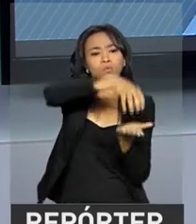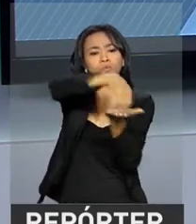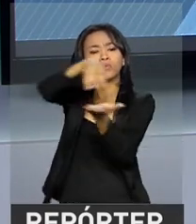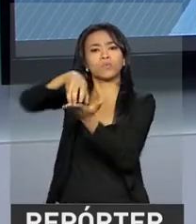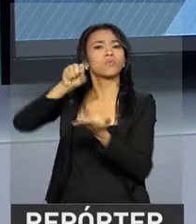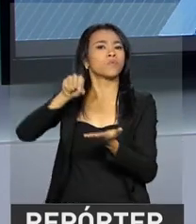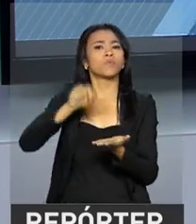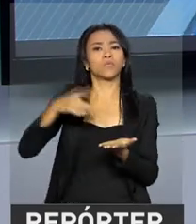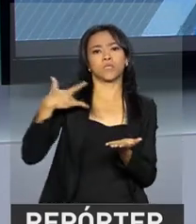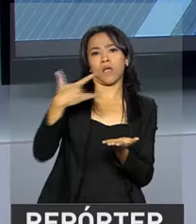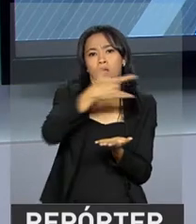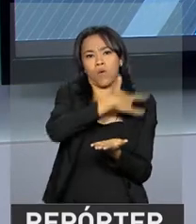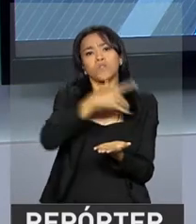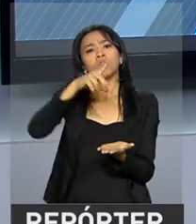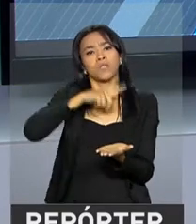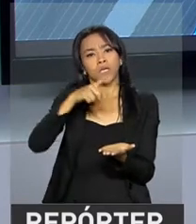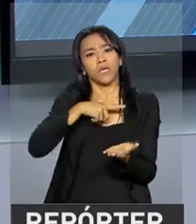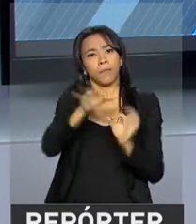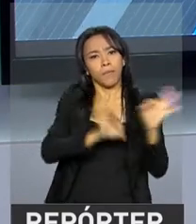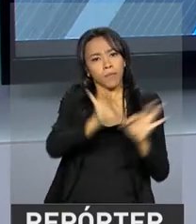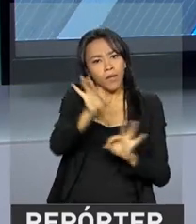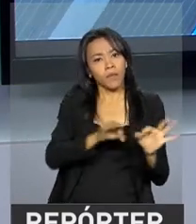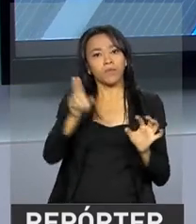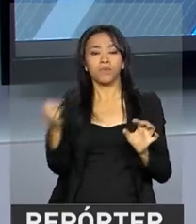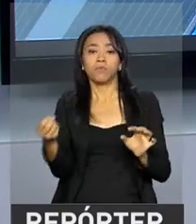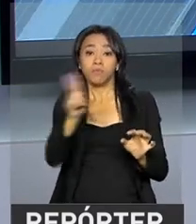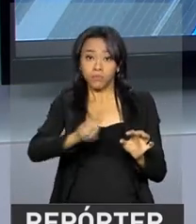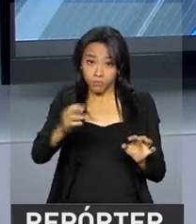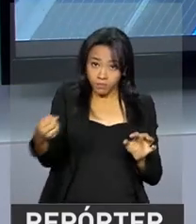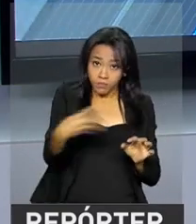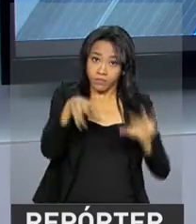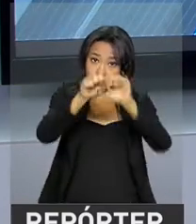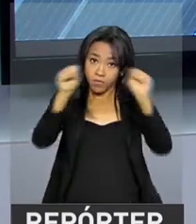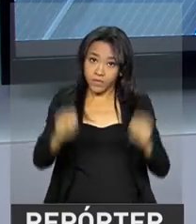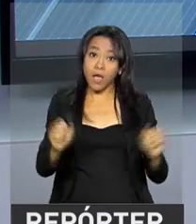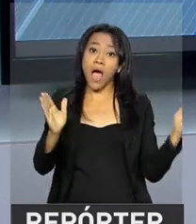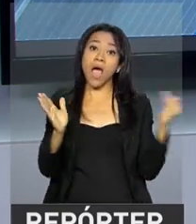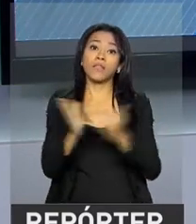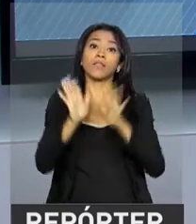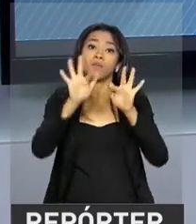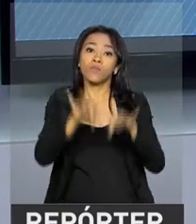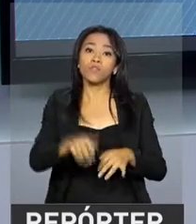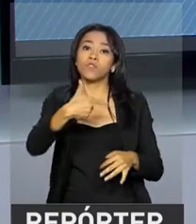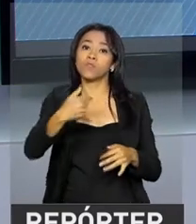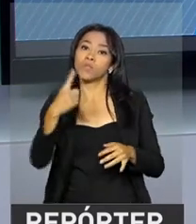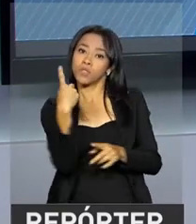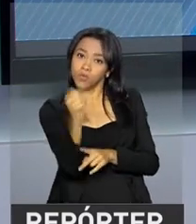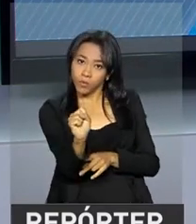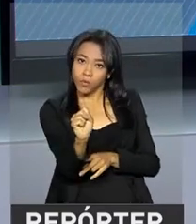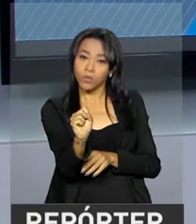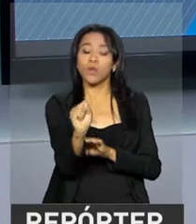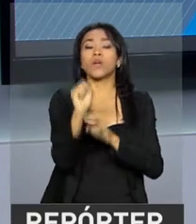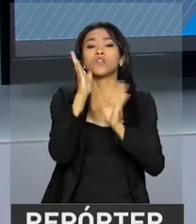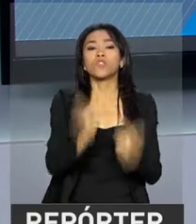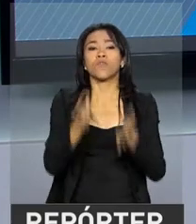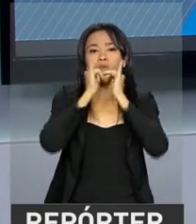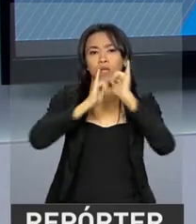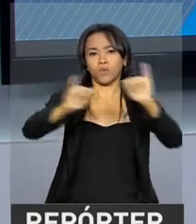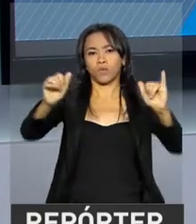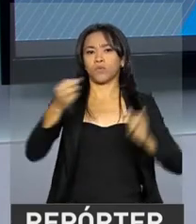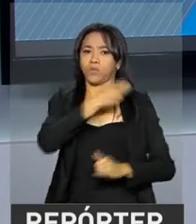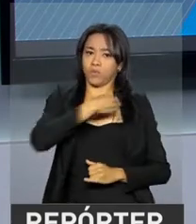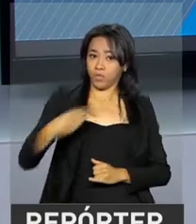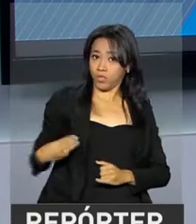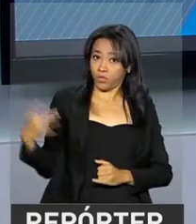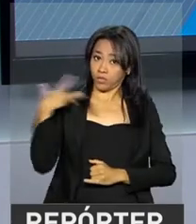de saúde estejam equipados para usar o novo tema até o final de 2018 o anúncio foi feito pelo ministro da